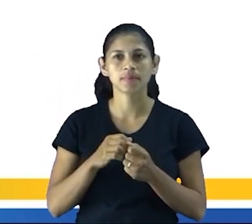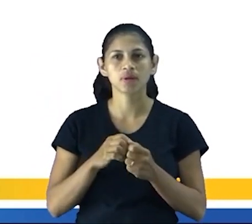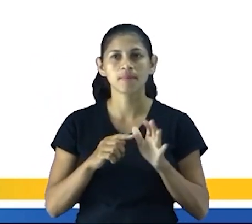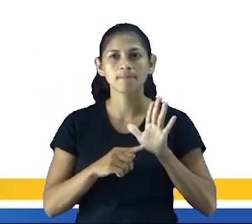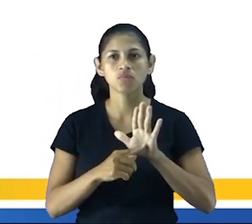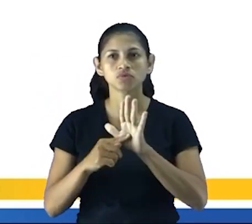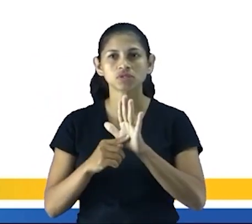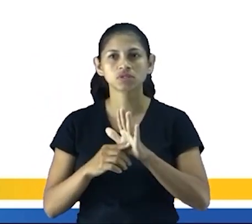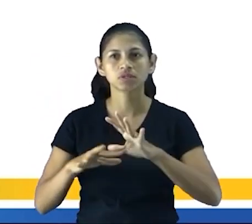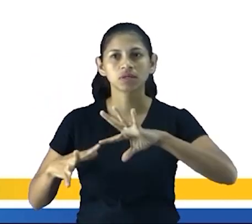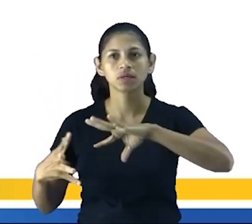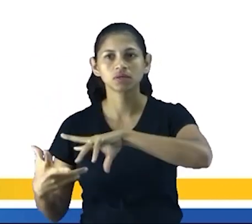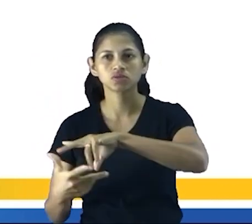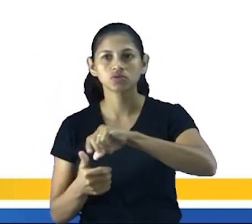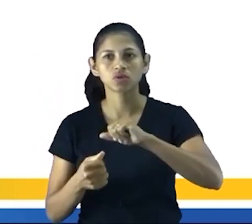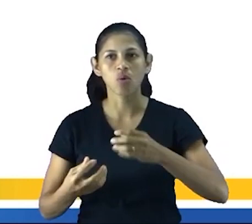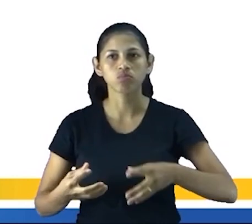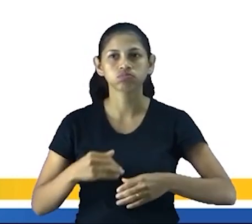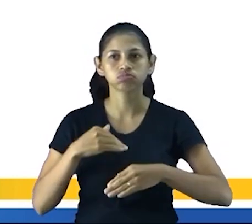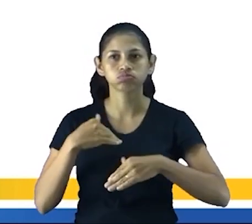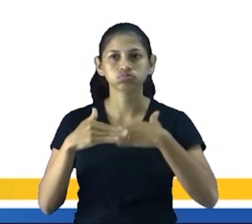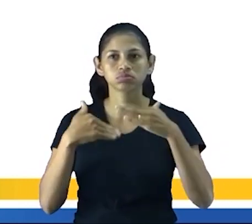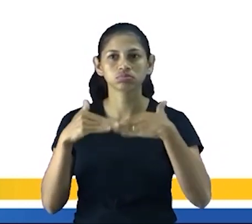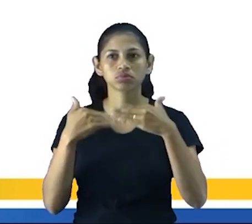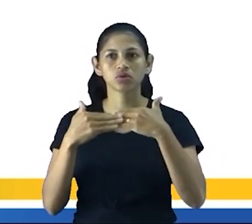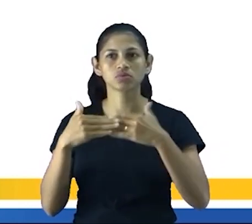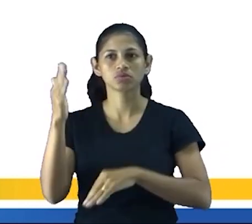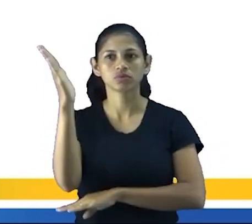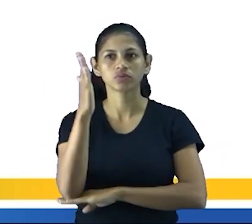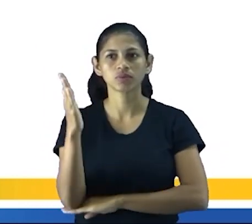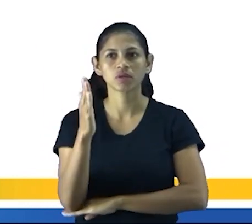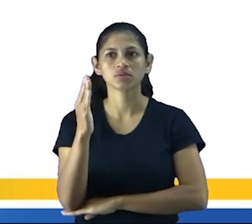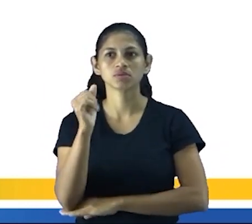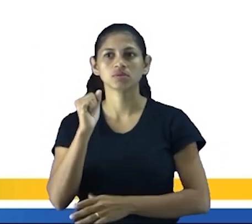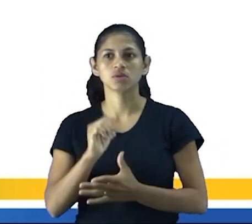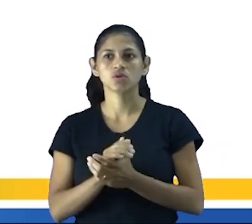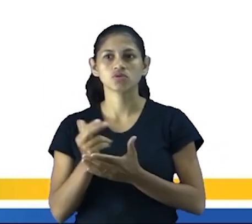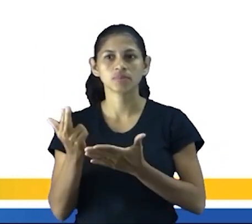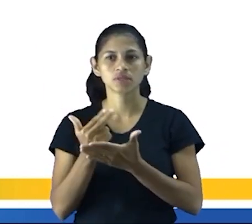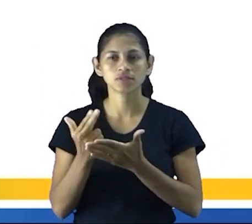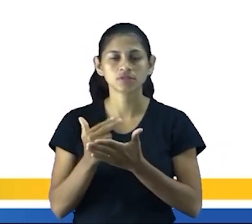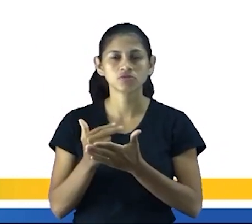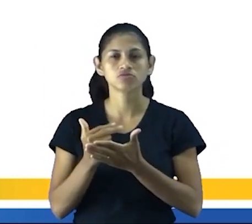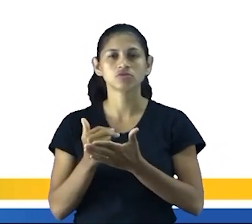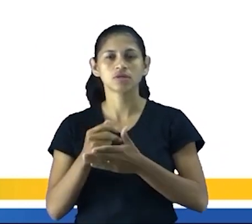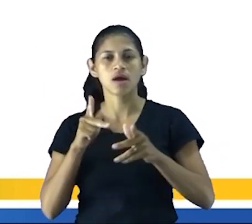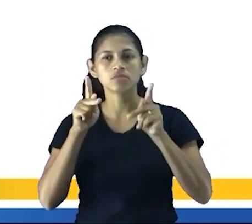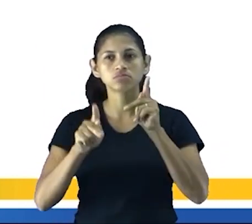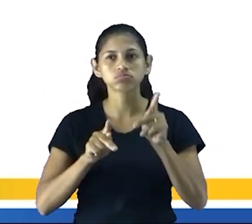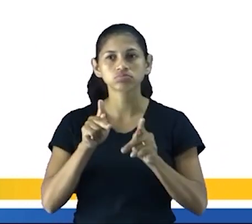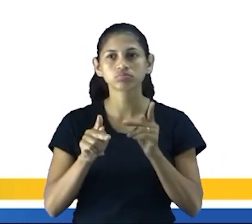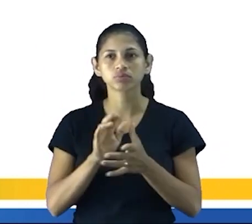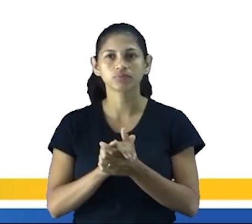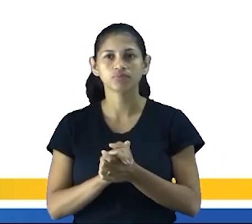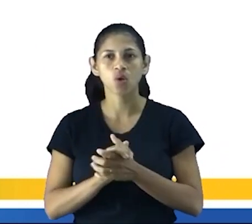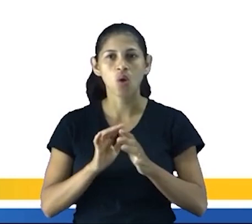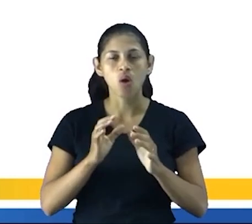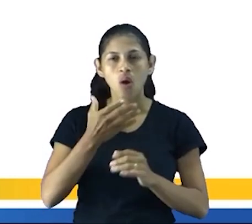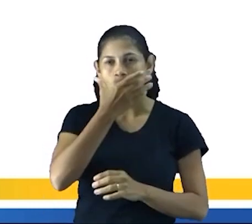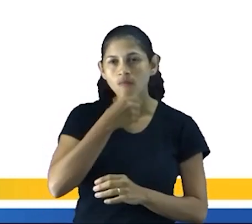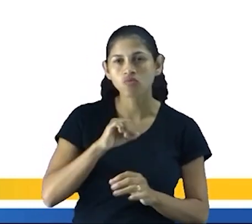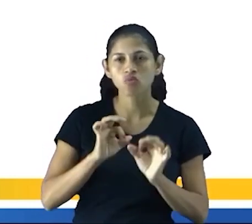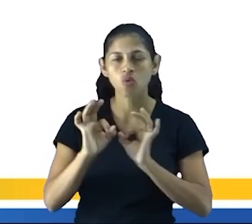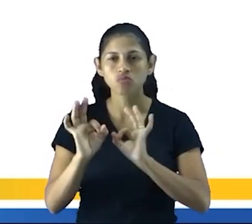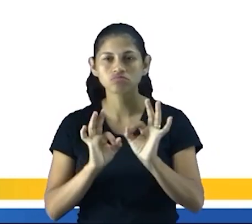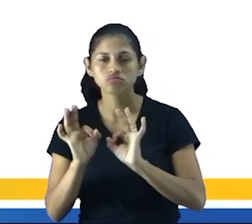popular ou primitivismo, esclarece Ardes. O organizador do livro explica que a obra não